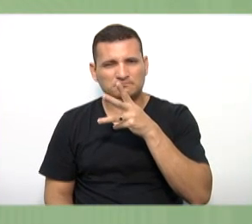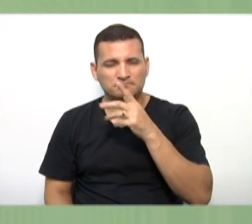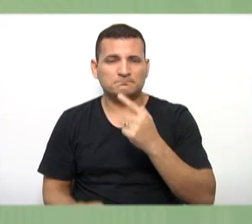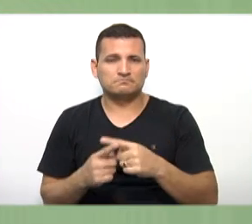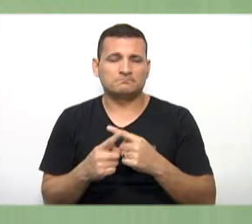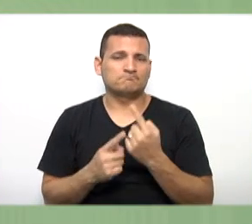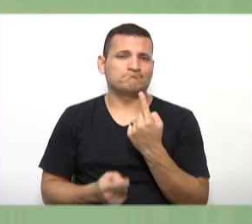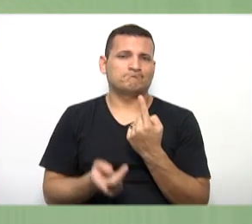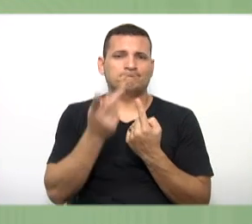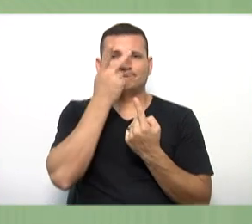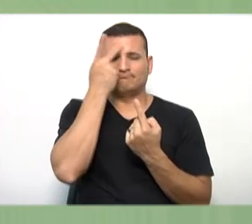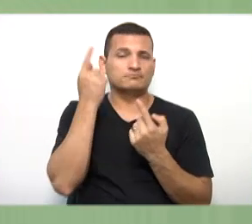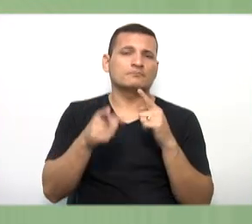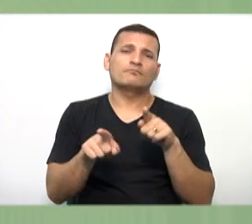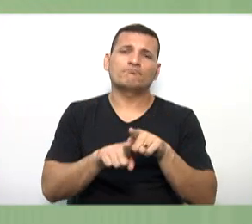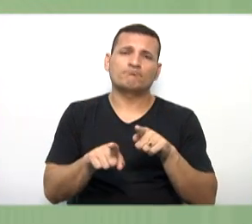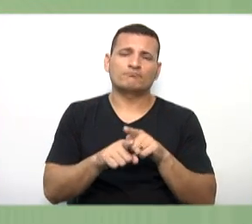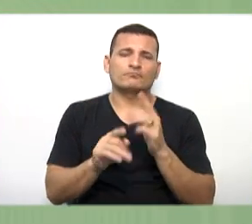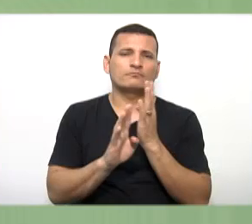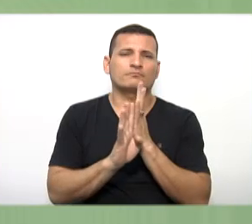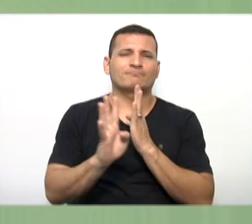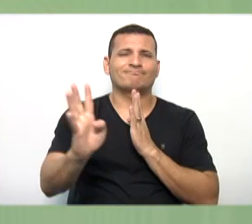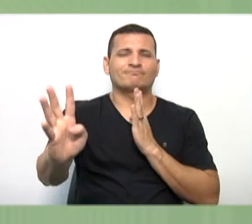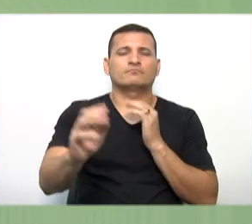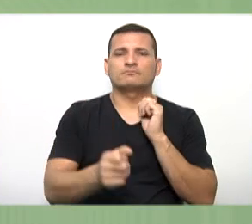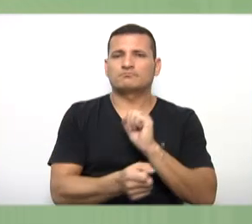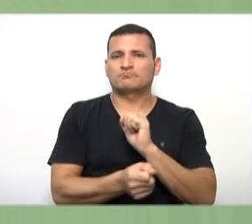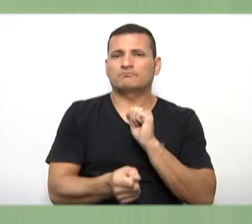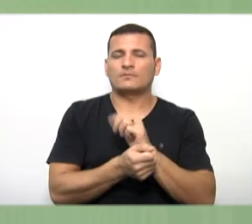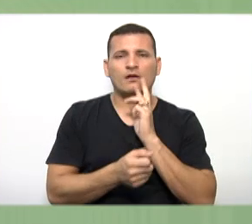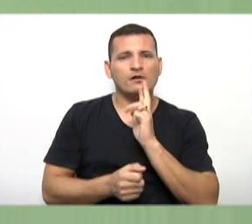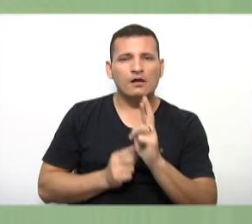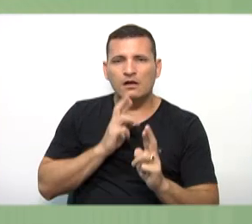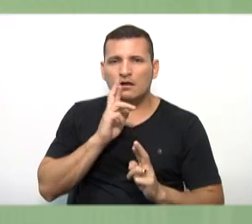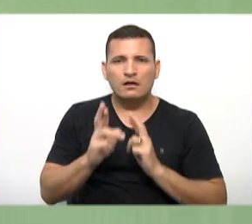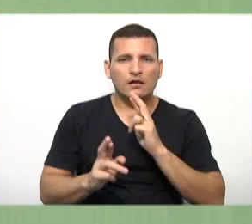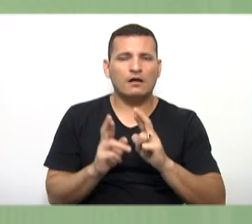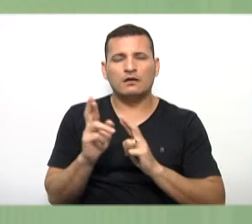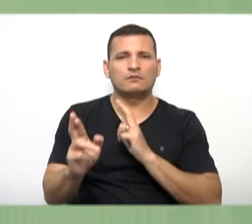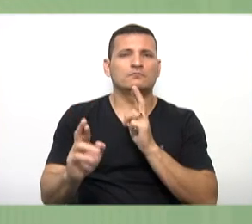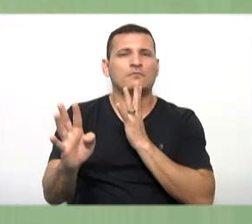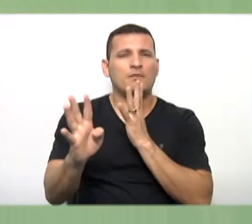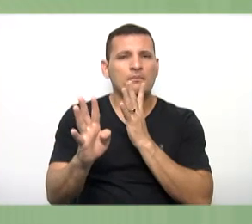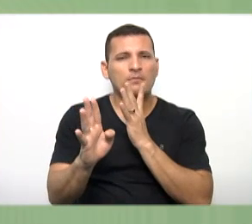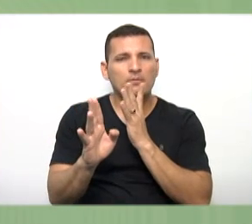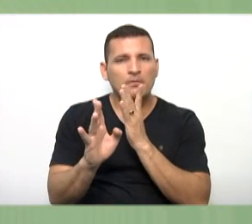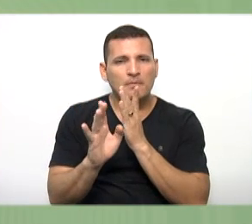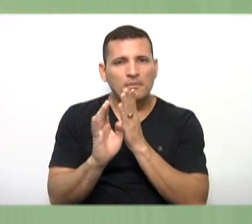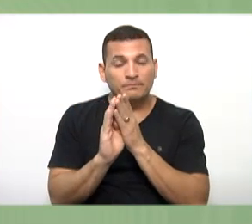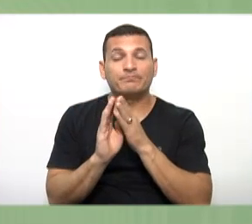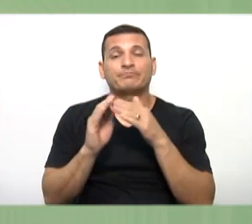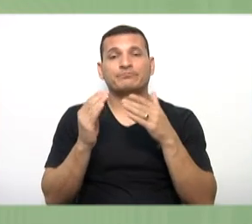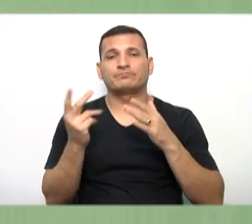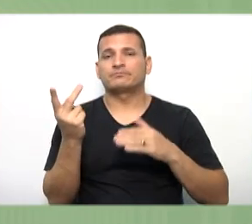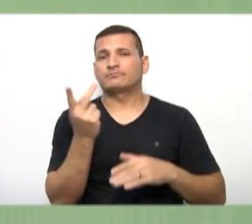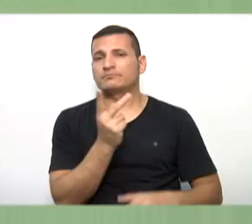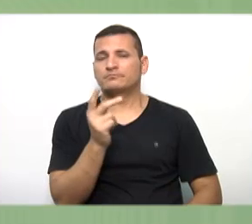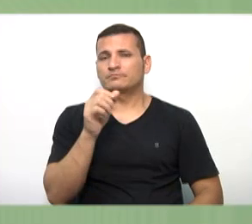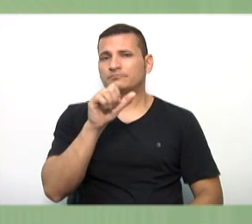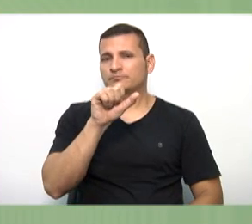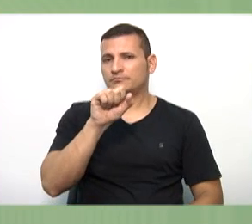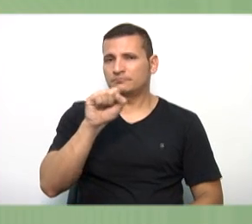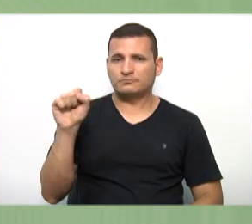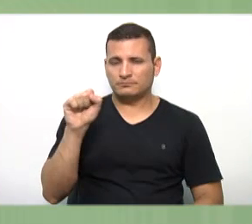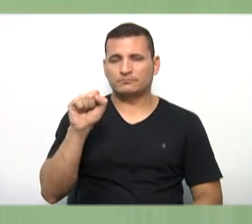criava uma fila de espera para a tomada de decisões, para as respostas. E aí o sogro de Moisés veio